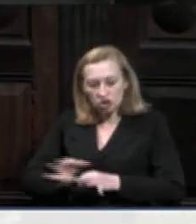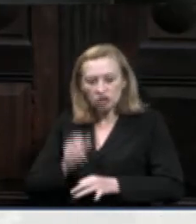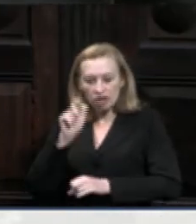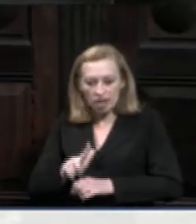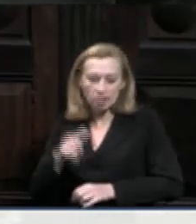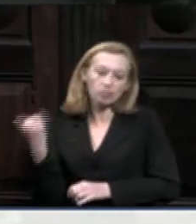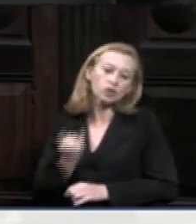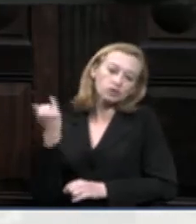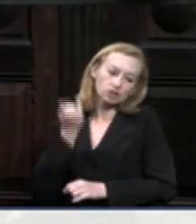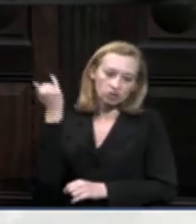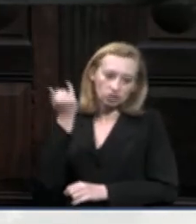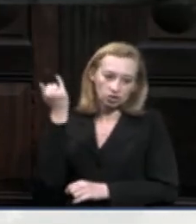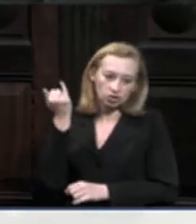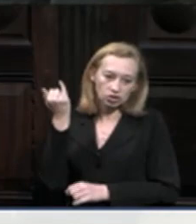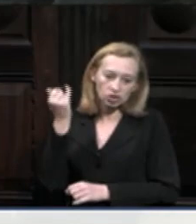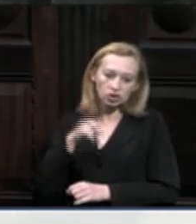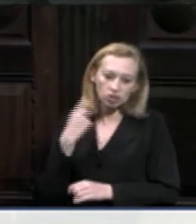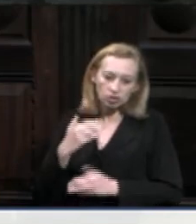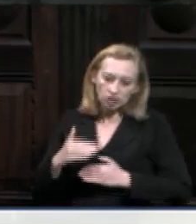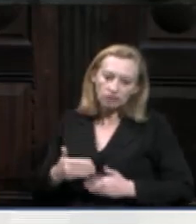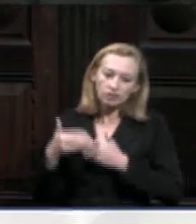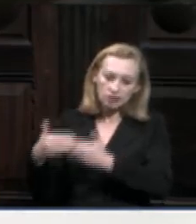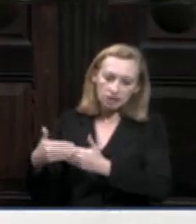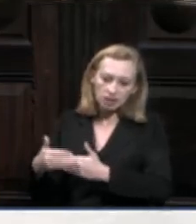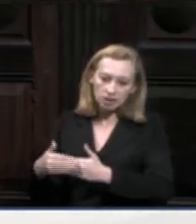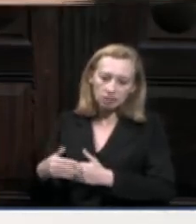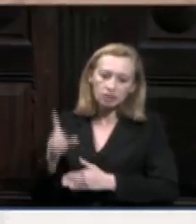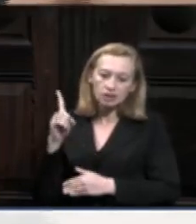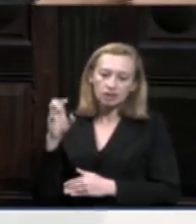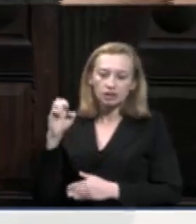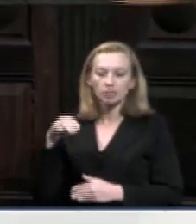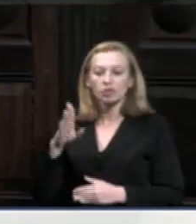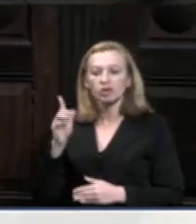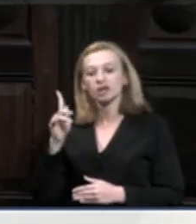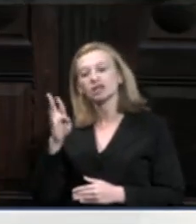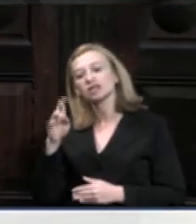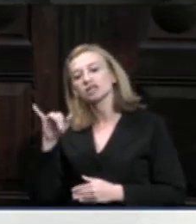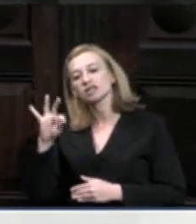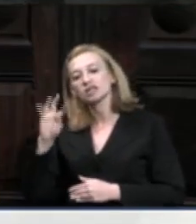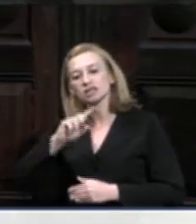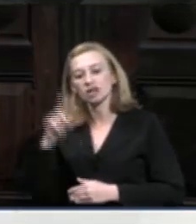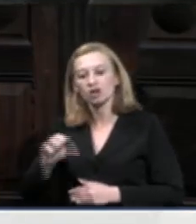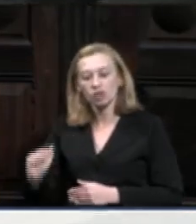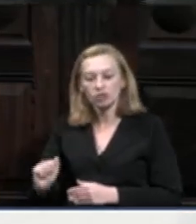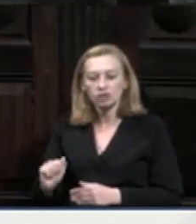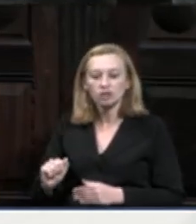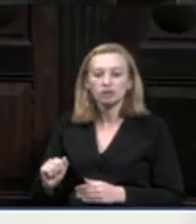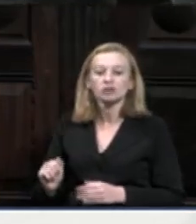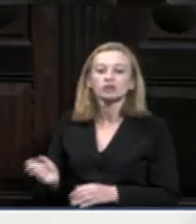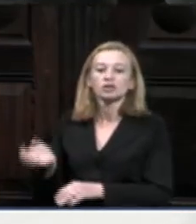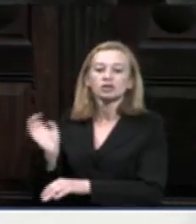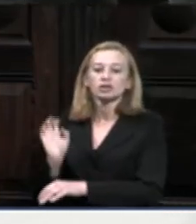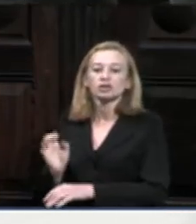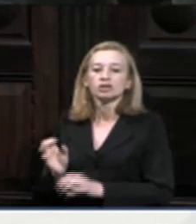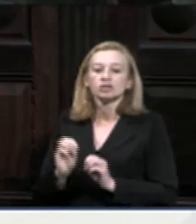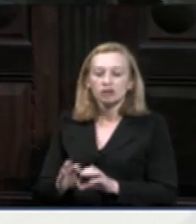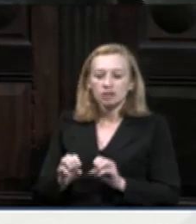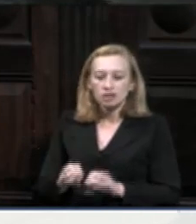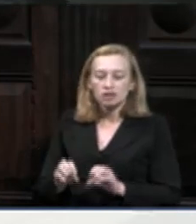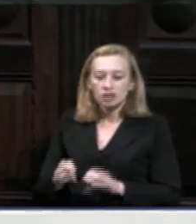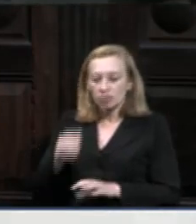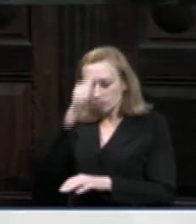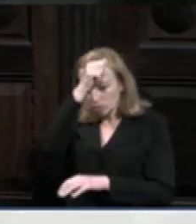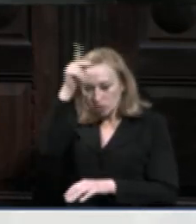importante. É muito importante que a gente avance na democratização do estabelecimento de educação pública no Rio de Janeiro. Esse projeto se